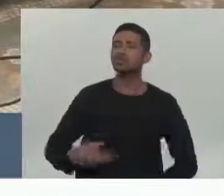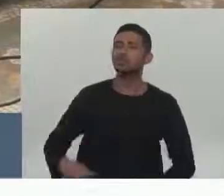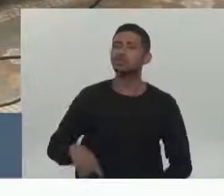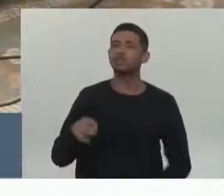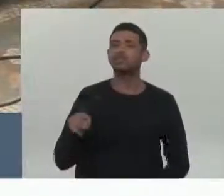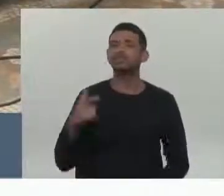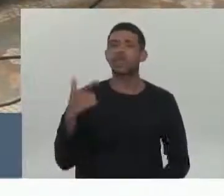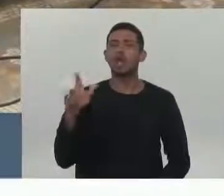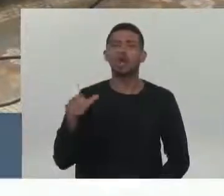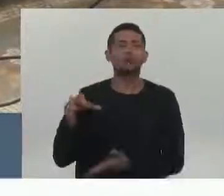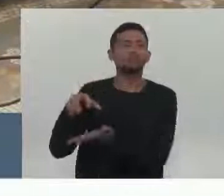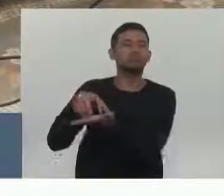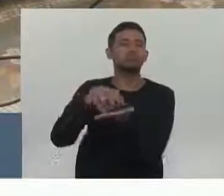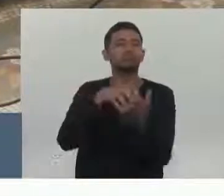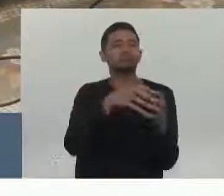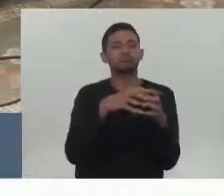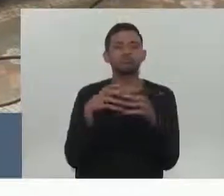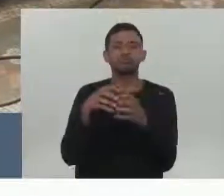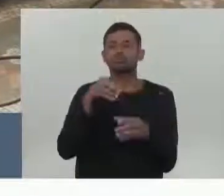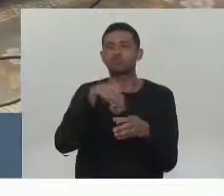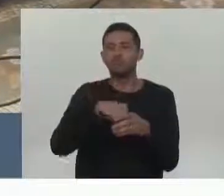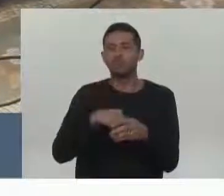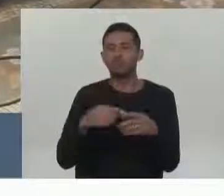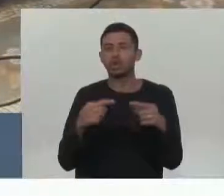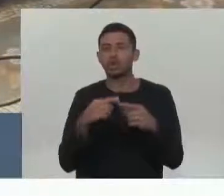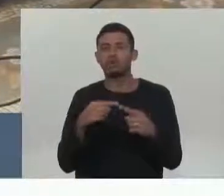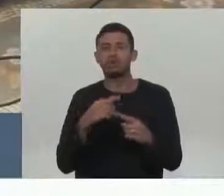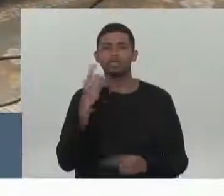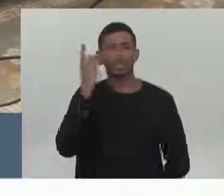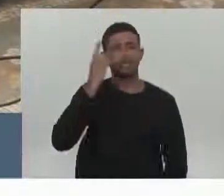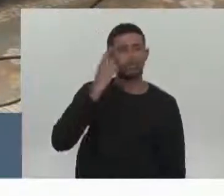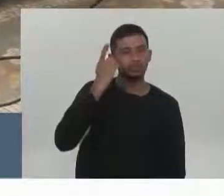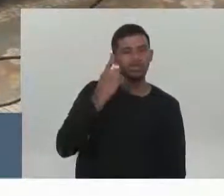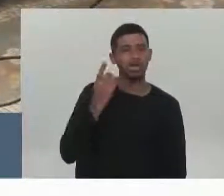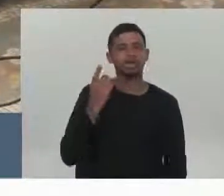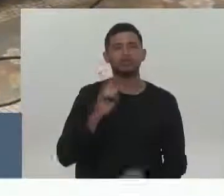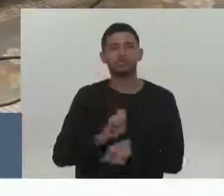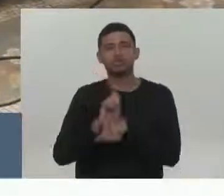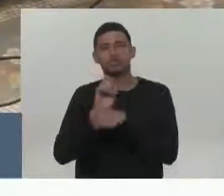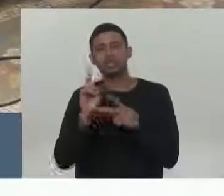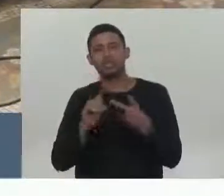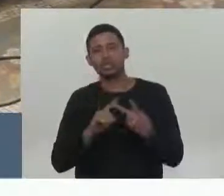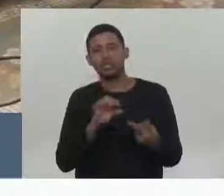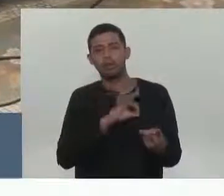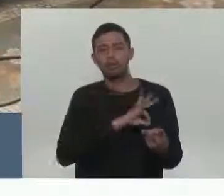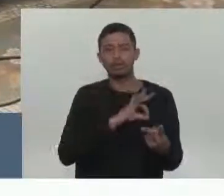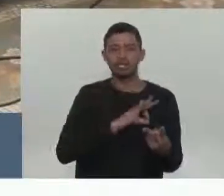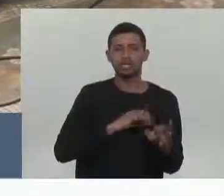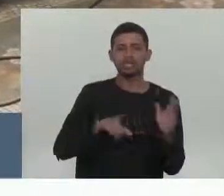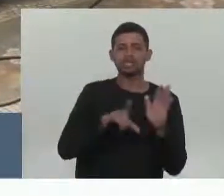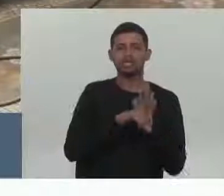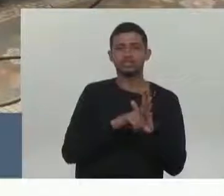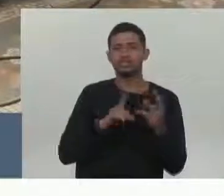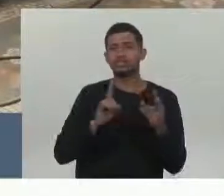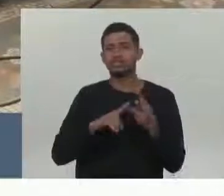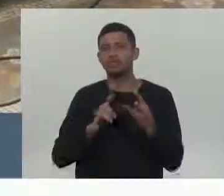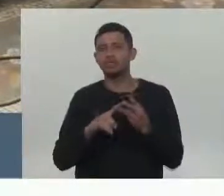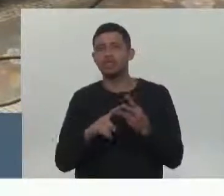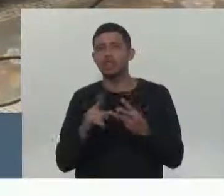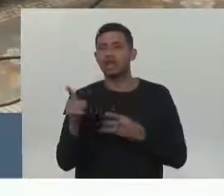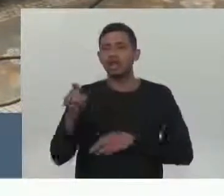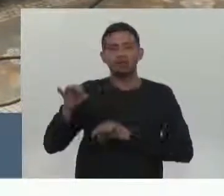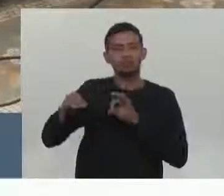outras categorias. São elas: deputados estaduais, polícia legislativas, auditores fiscais